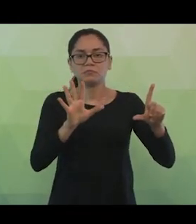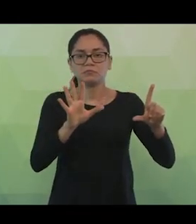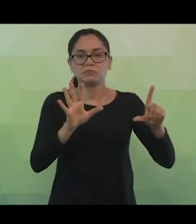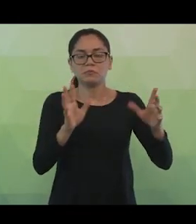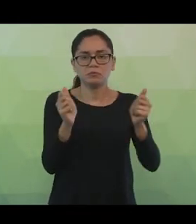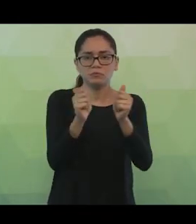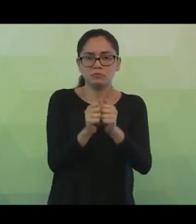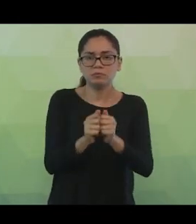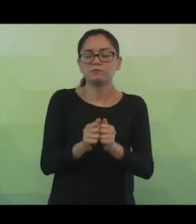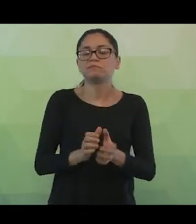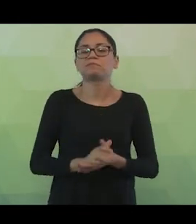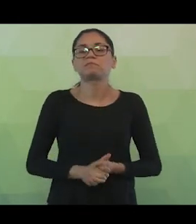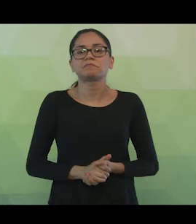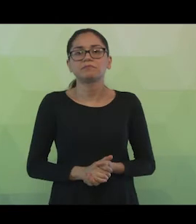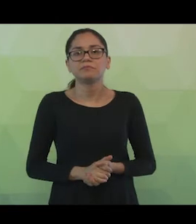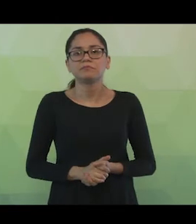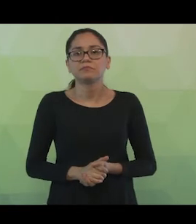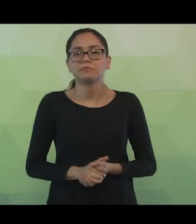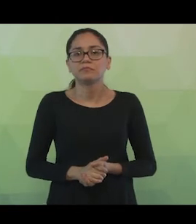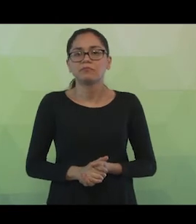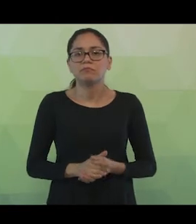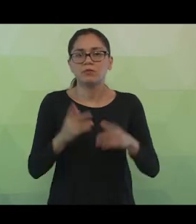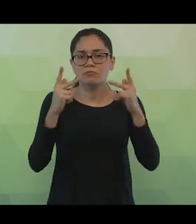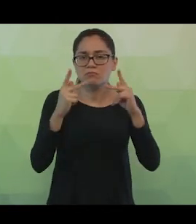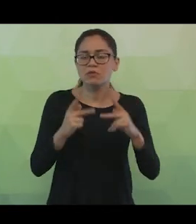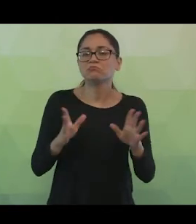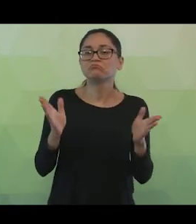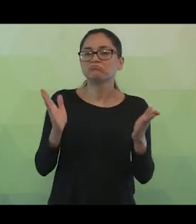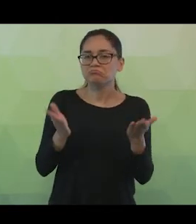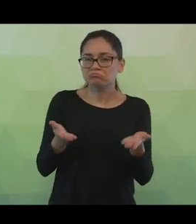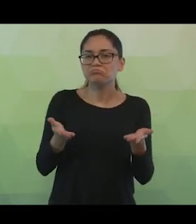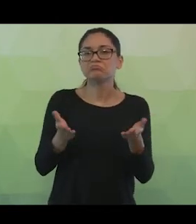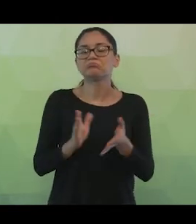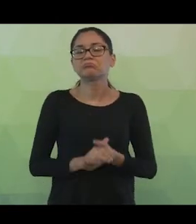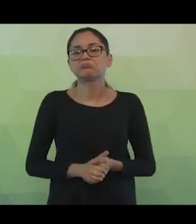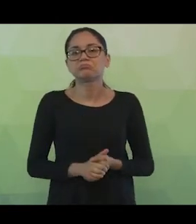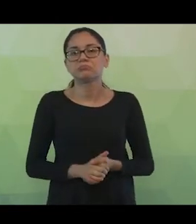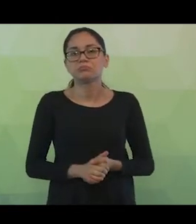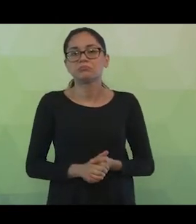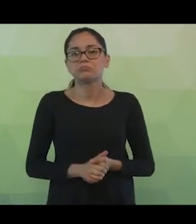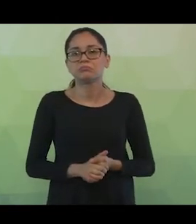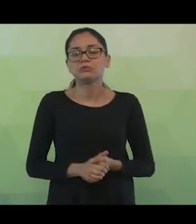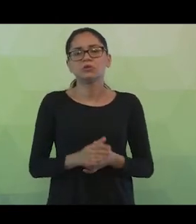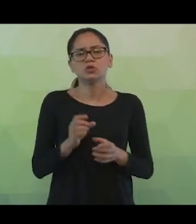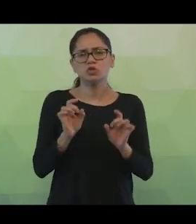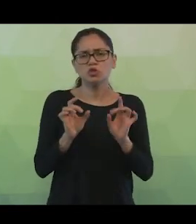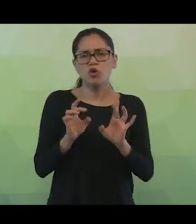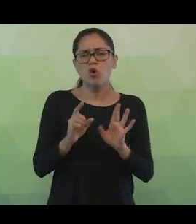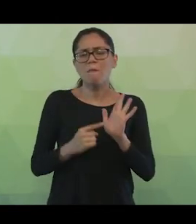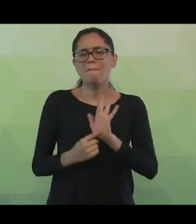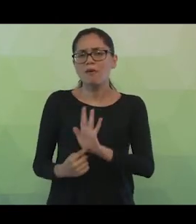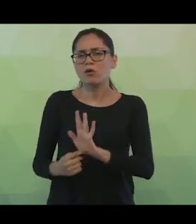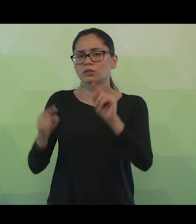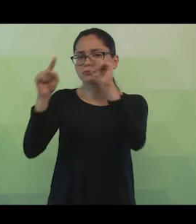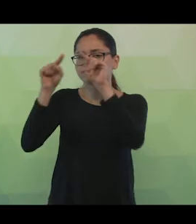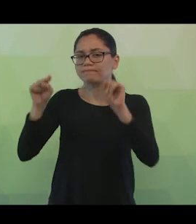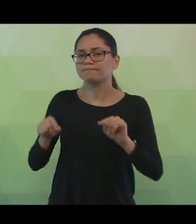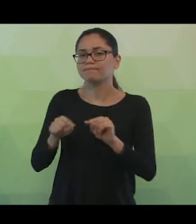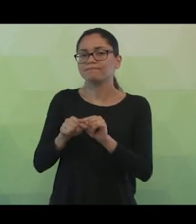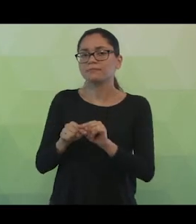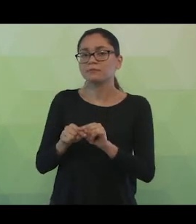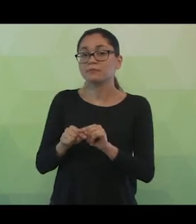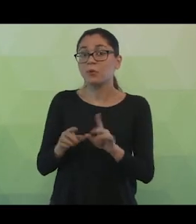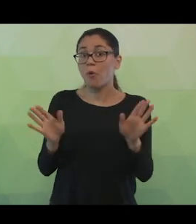programa. Ele simplesmente imprime a mensagem na tela: Alô mundo, eu